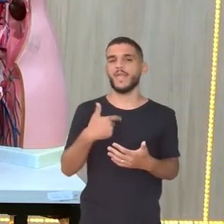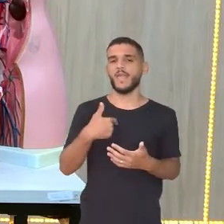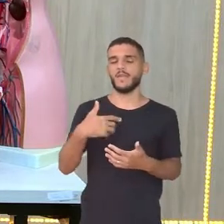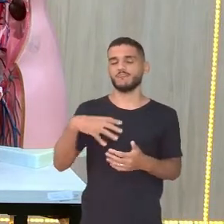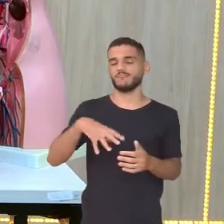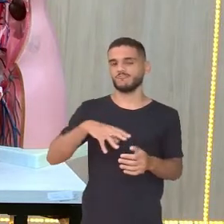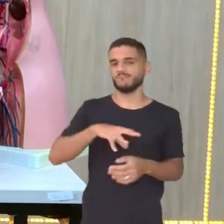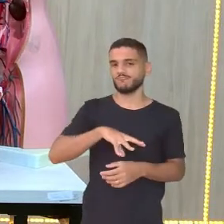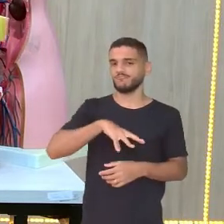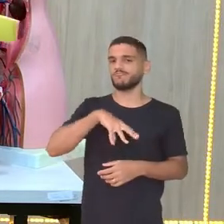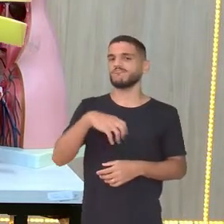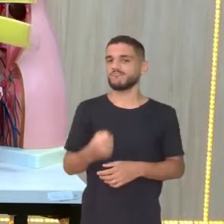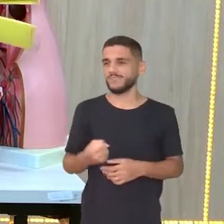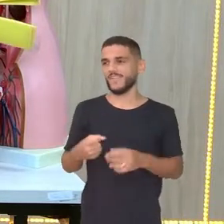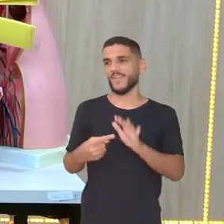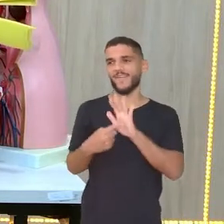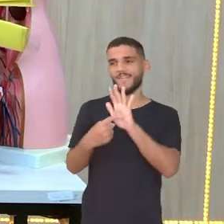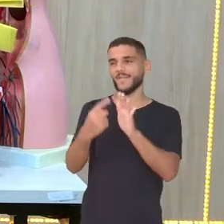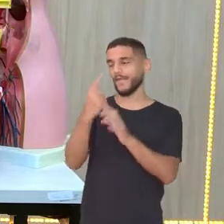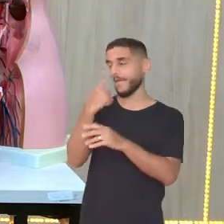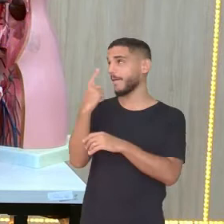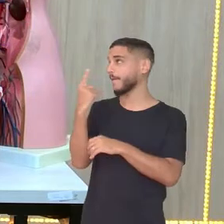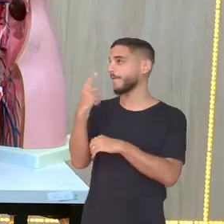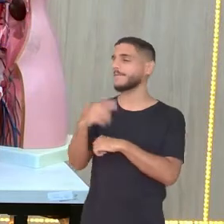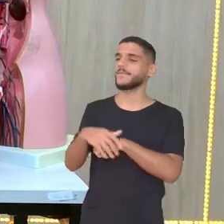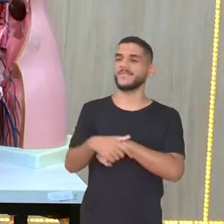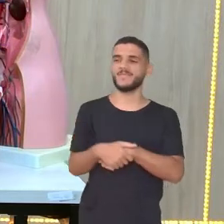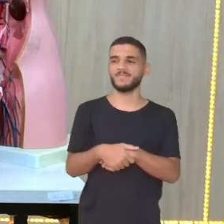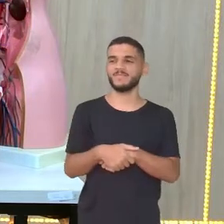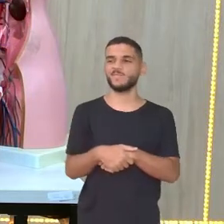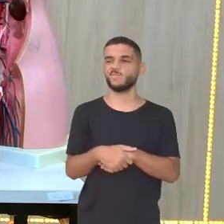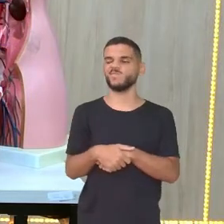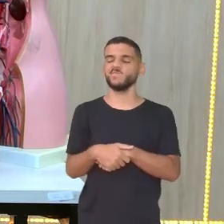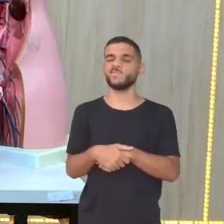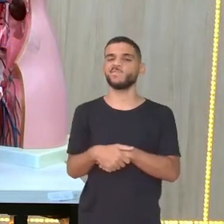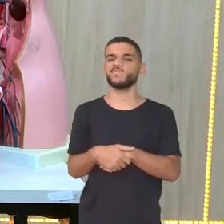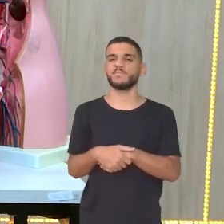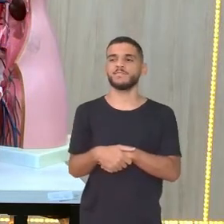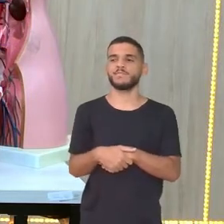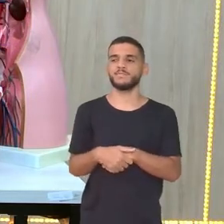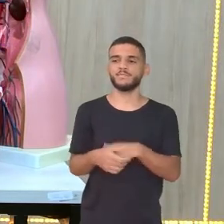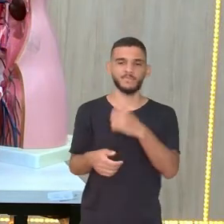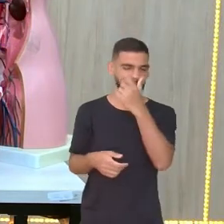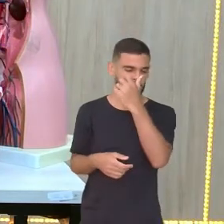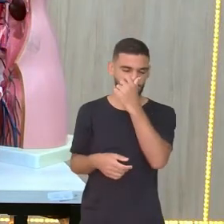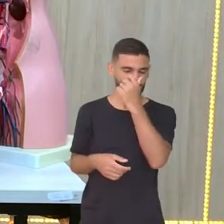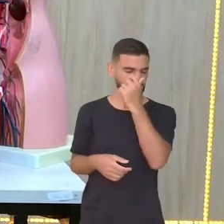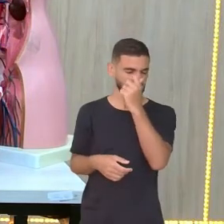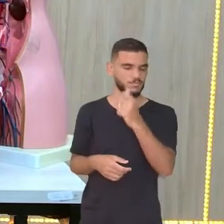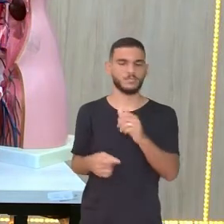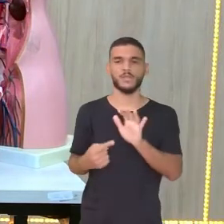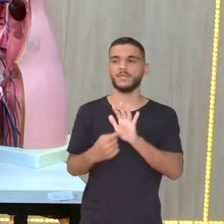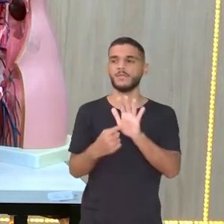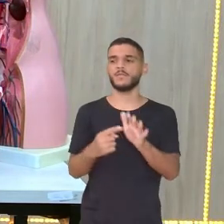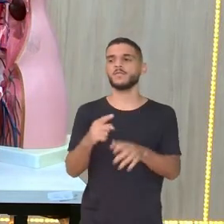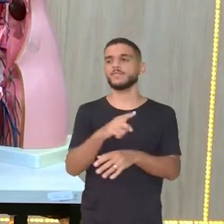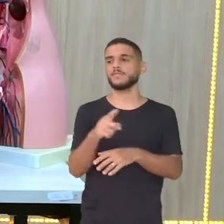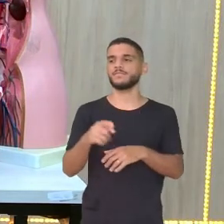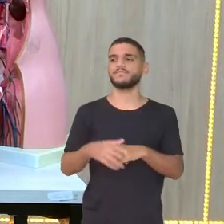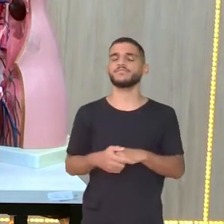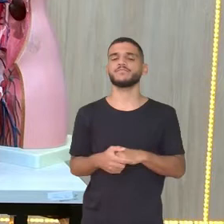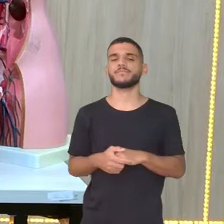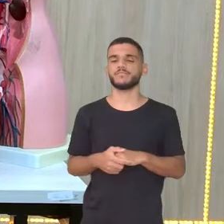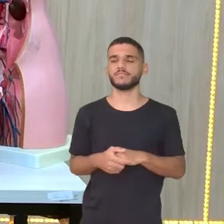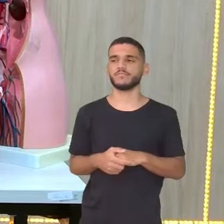querendo representar uma célula nervosa. Eu vou tentar desmontá-la um pouquinho para mostrar. Então, aqui seria a parte,